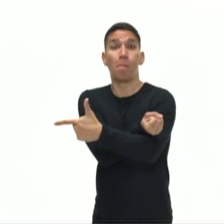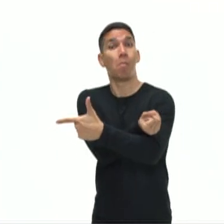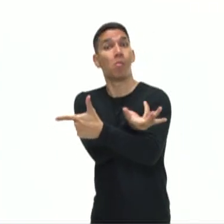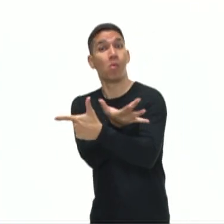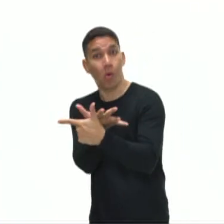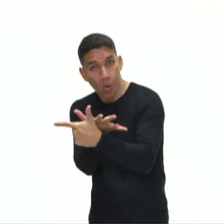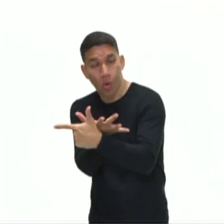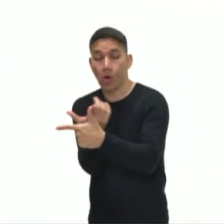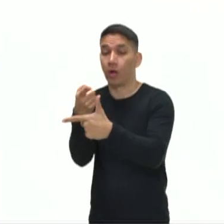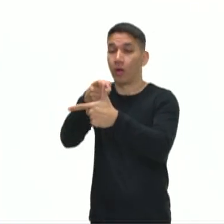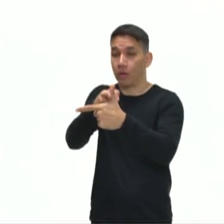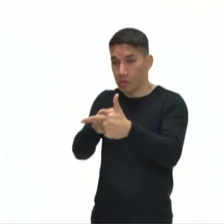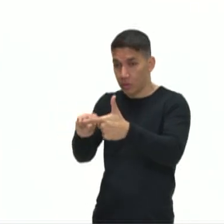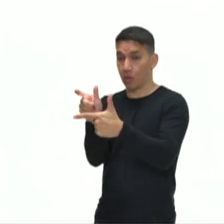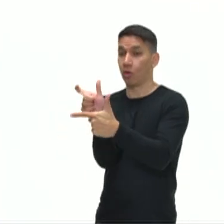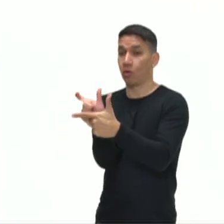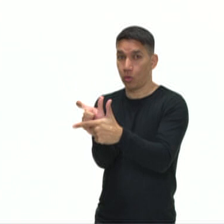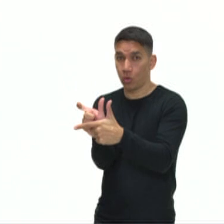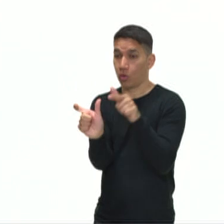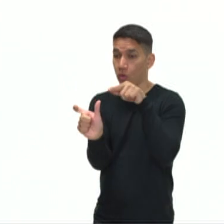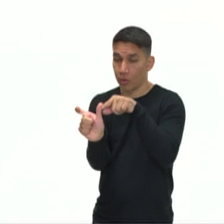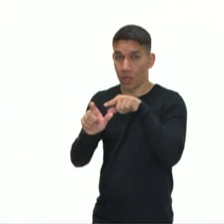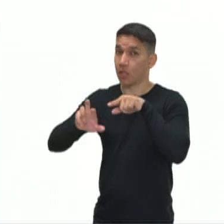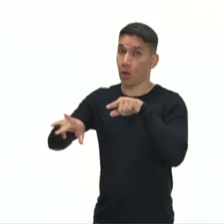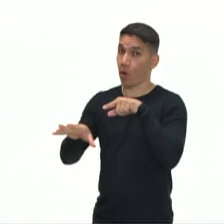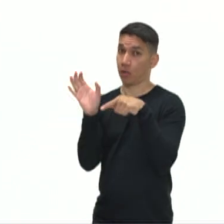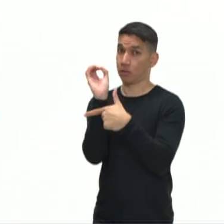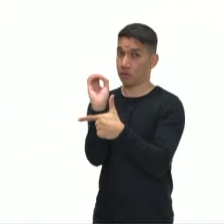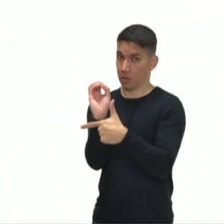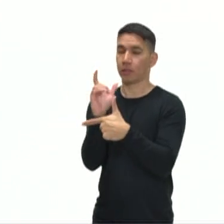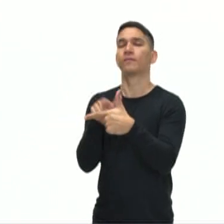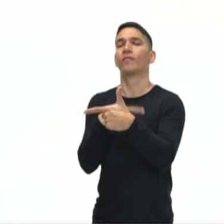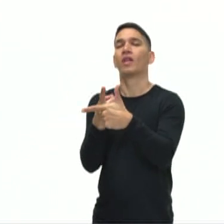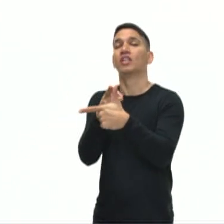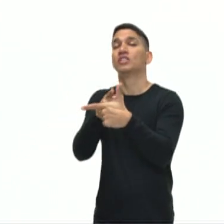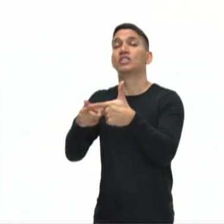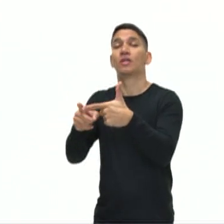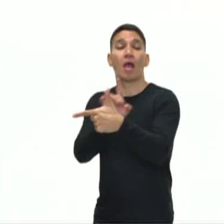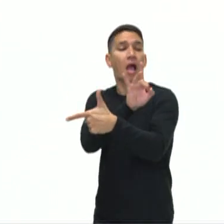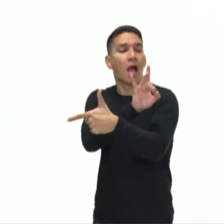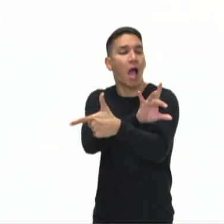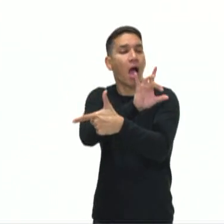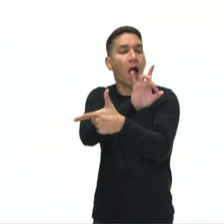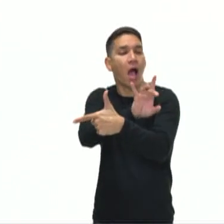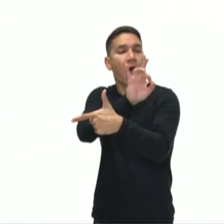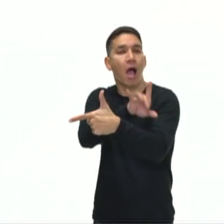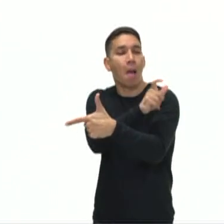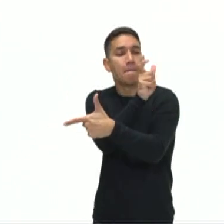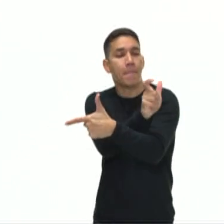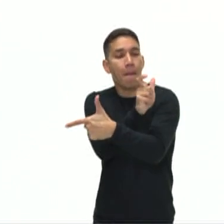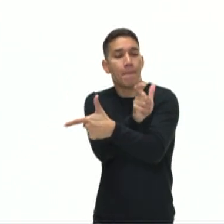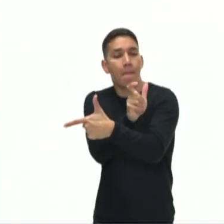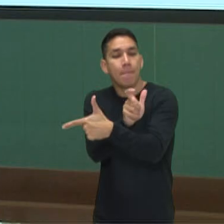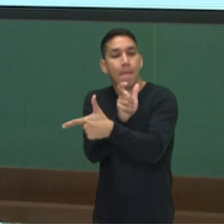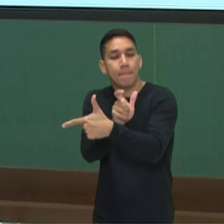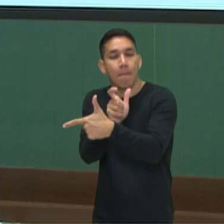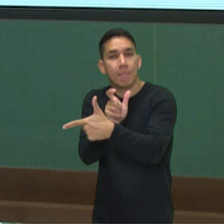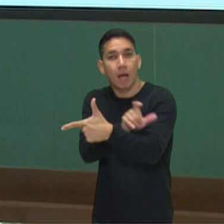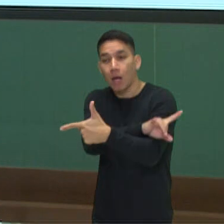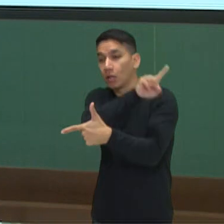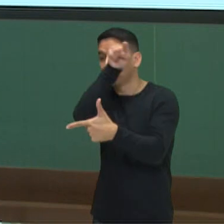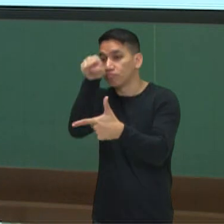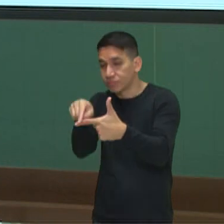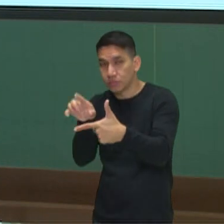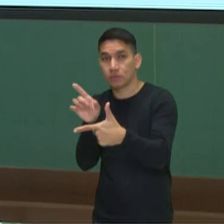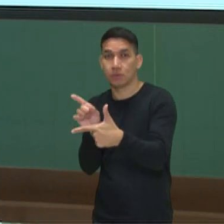polinômio por um monômio não nulo, fazendo a divisão de cada termo do polinômio pelo monômio.